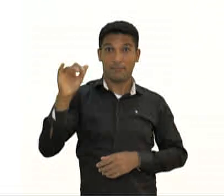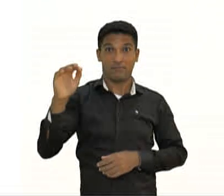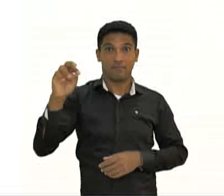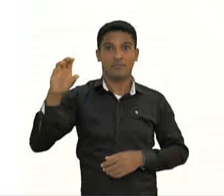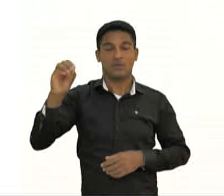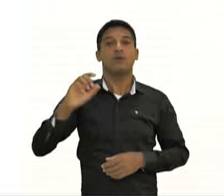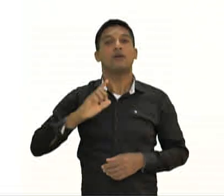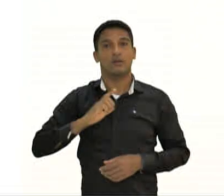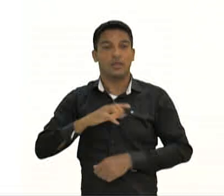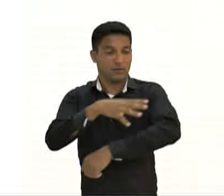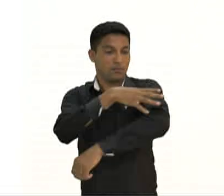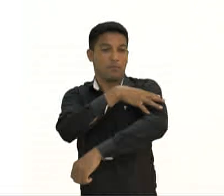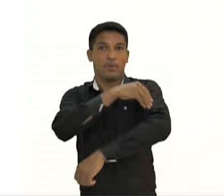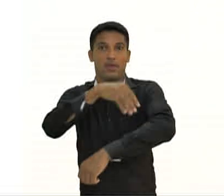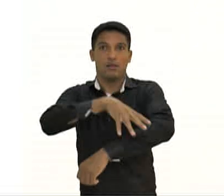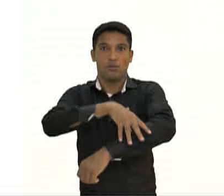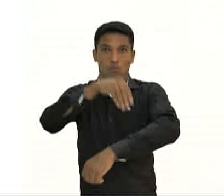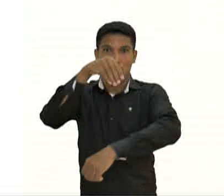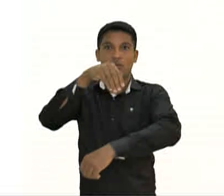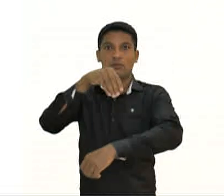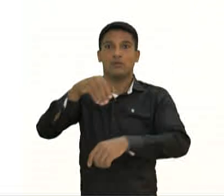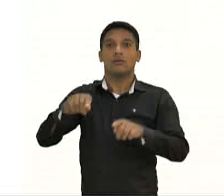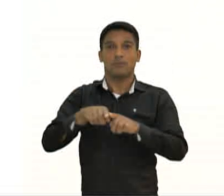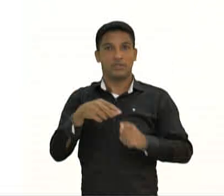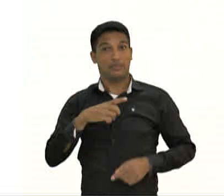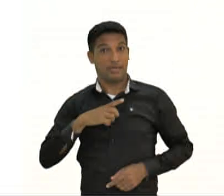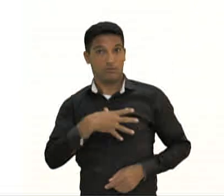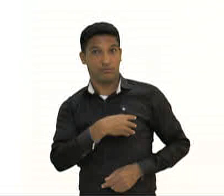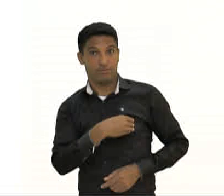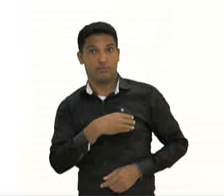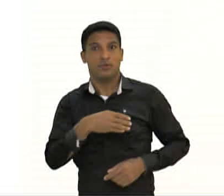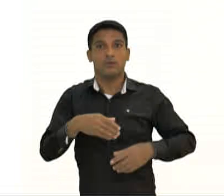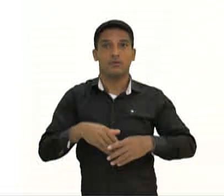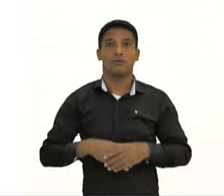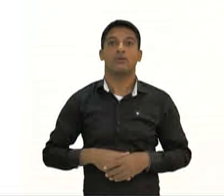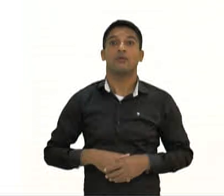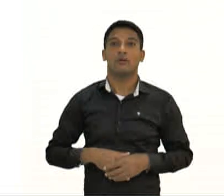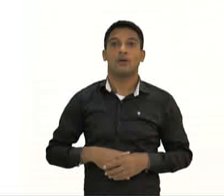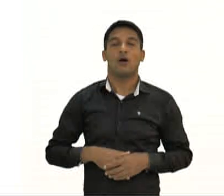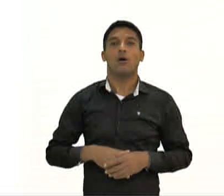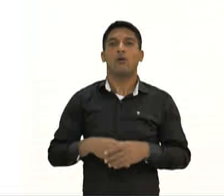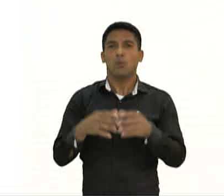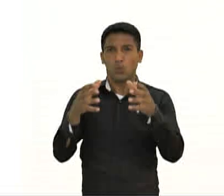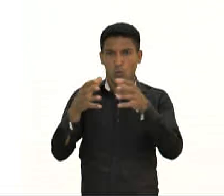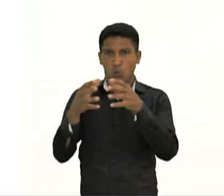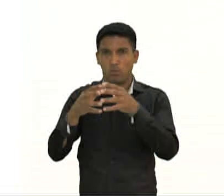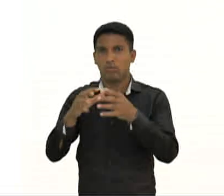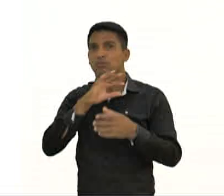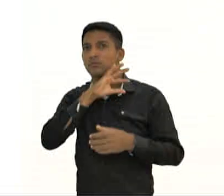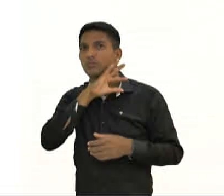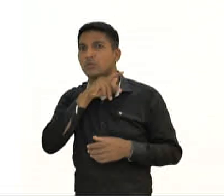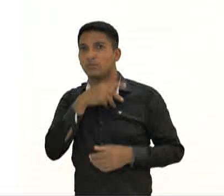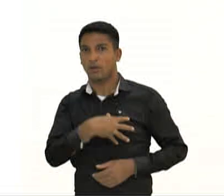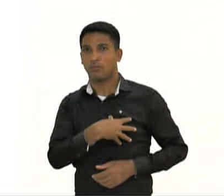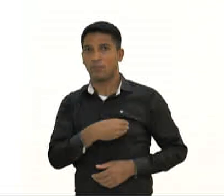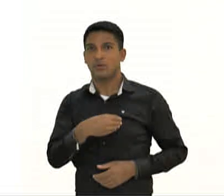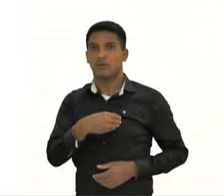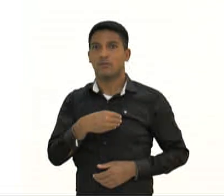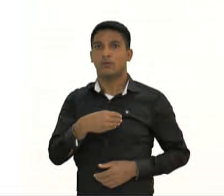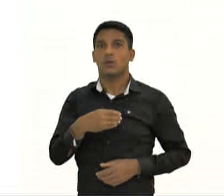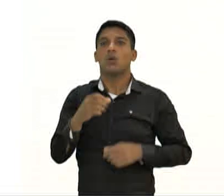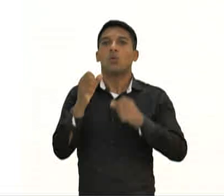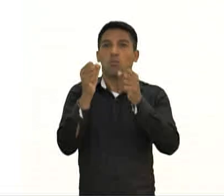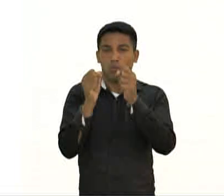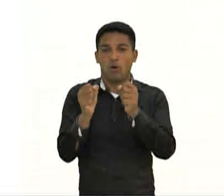mamíferos podem ser classificados em Alotheria, extintos, Metatheria e Eutheria. Assinale um exemplo de Eutheria. Alternativa